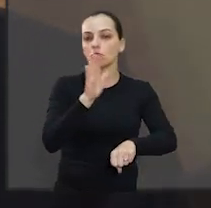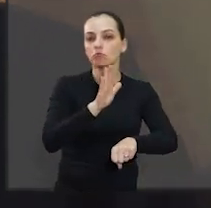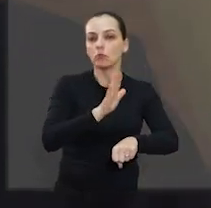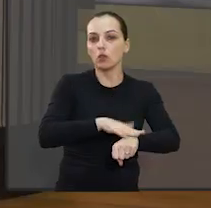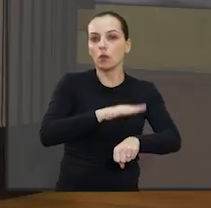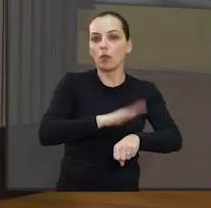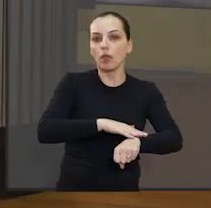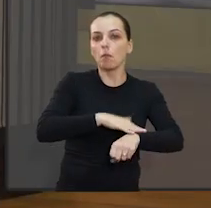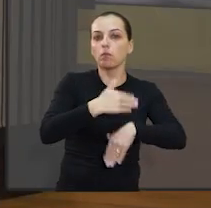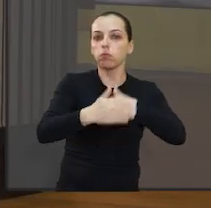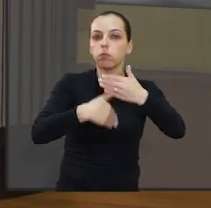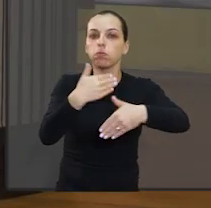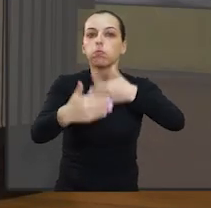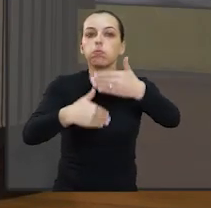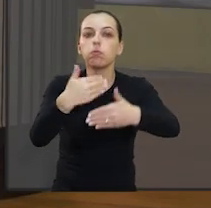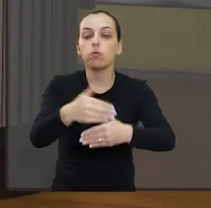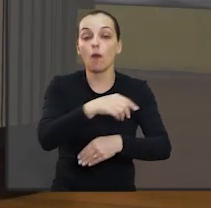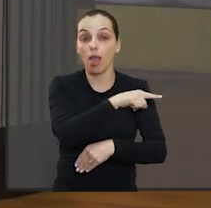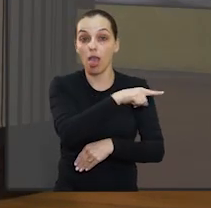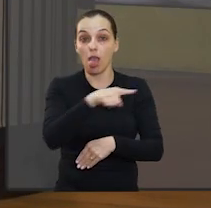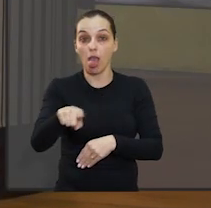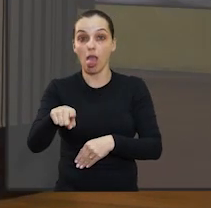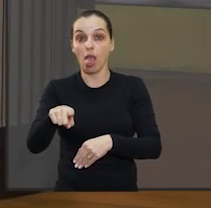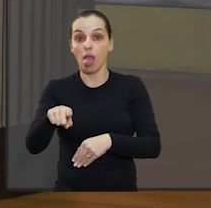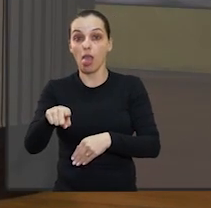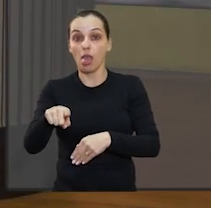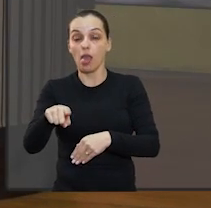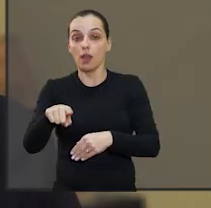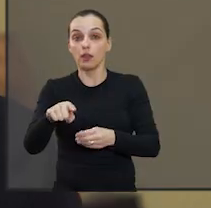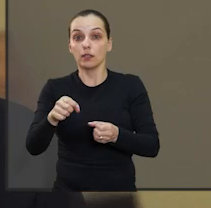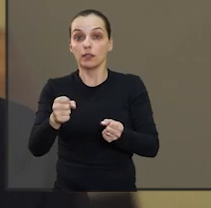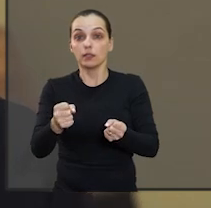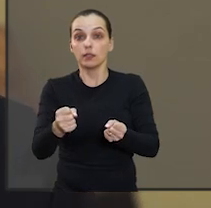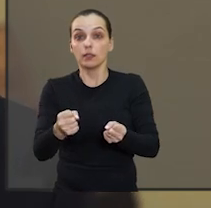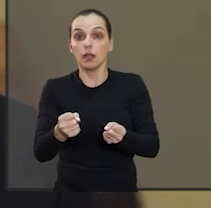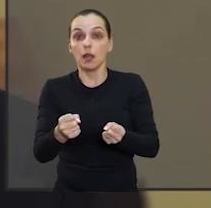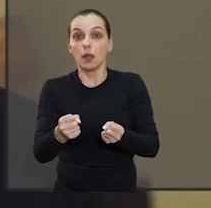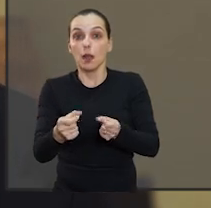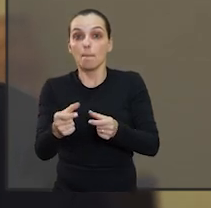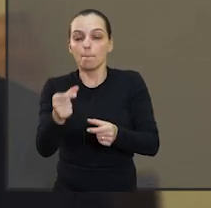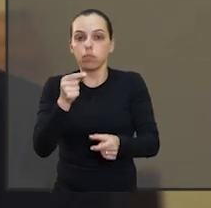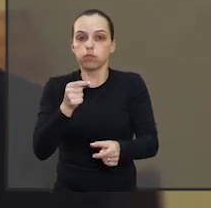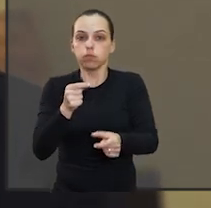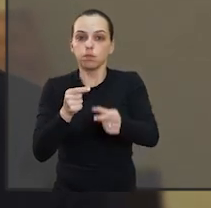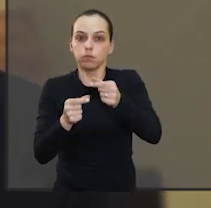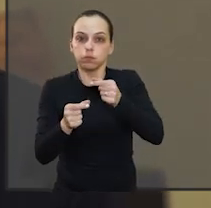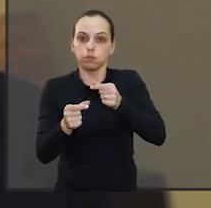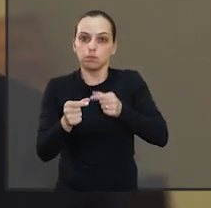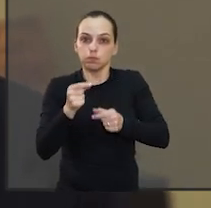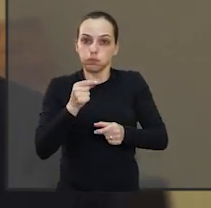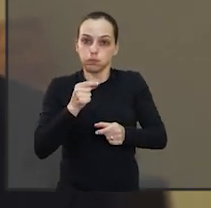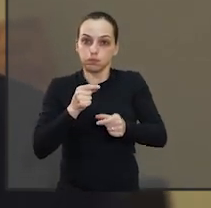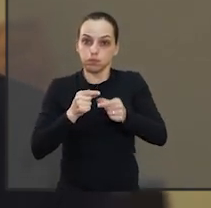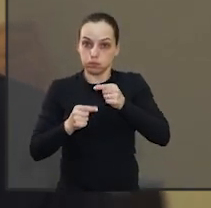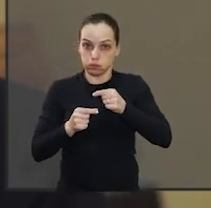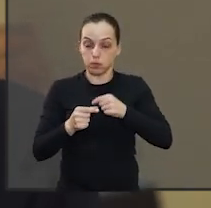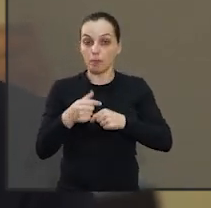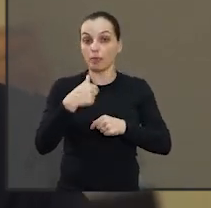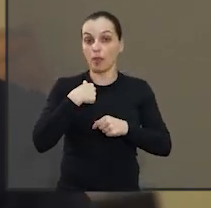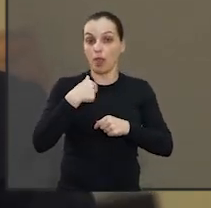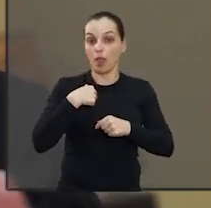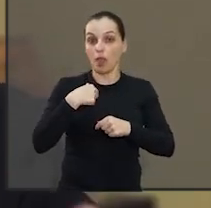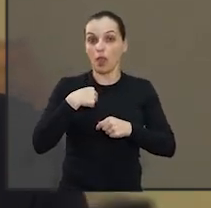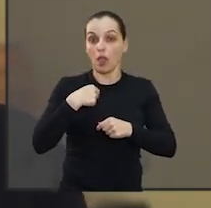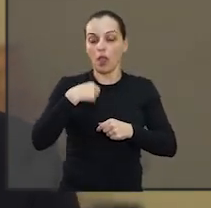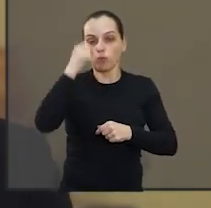projeto, mas como um todo. Assim, acho que seguir dentro dessa consciência que eu fui ganhando com o passar do tempo, no